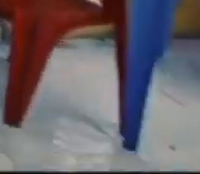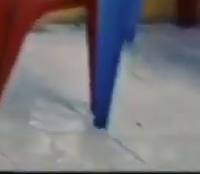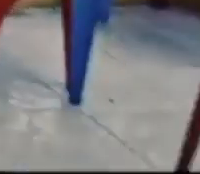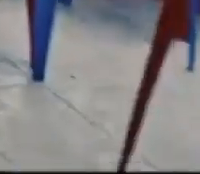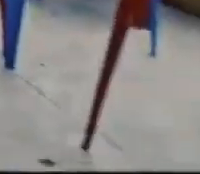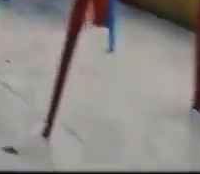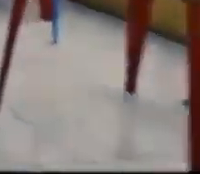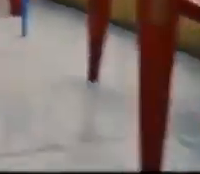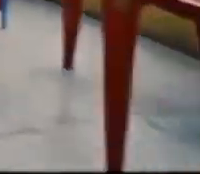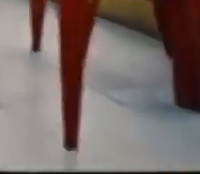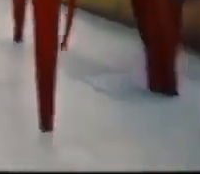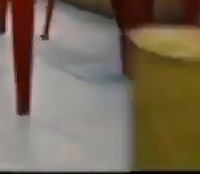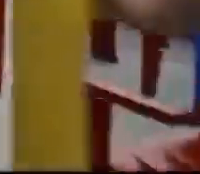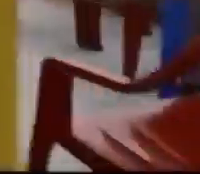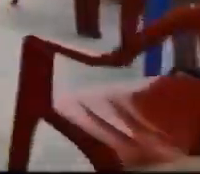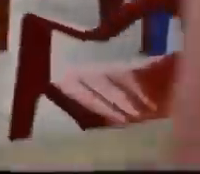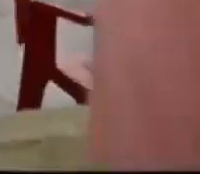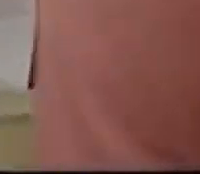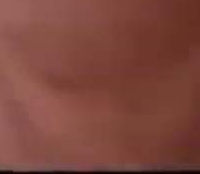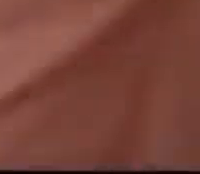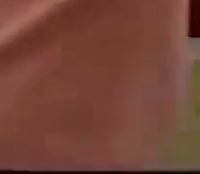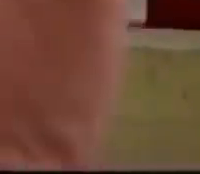Isso, vai.